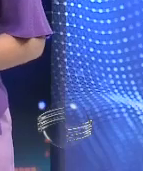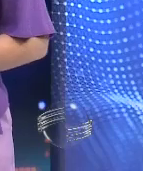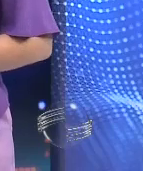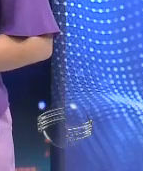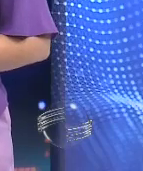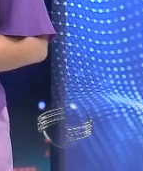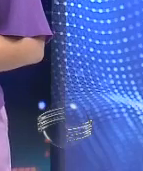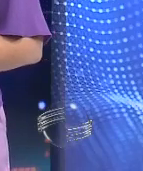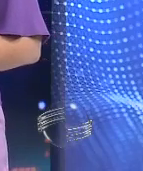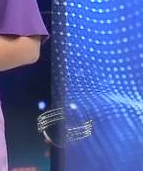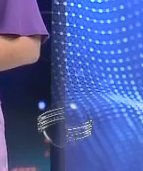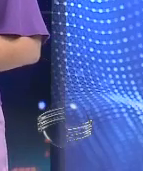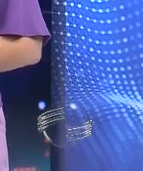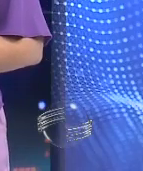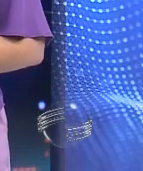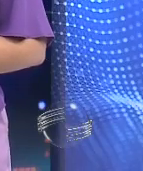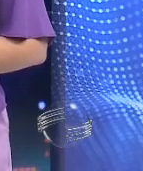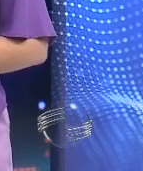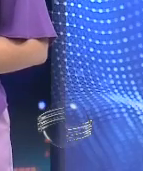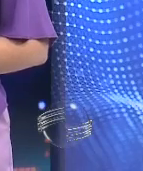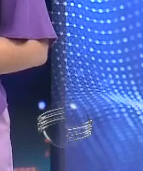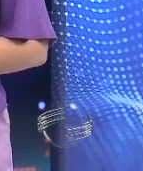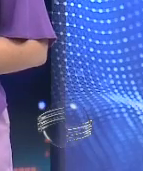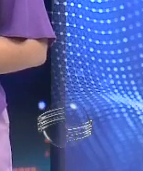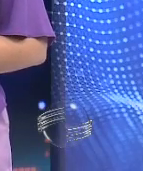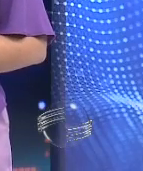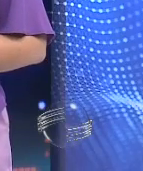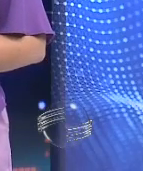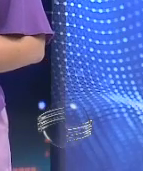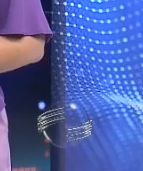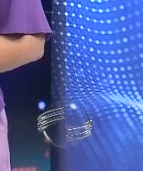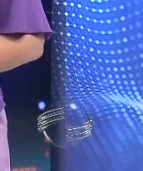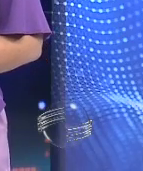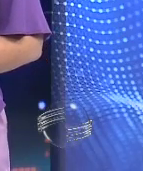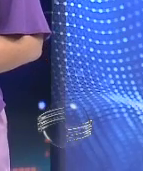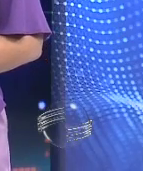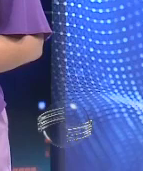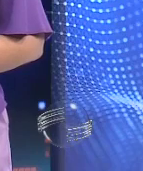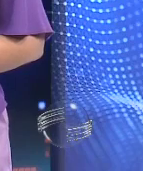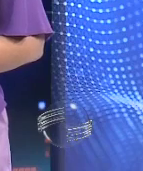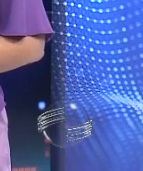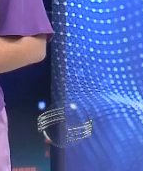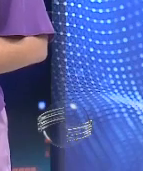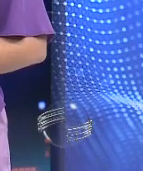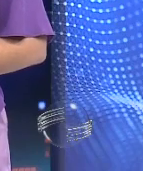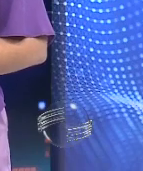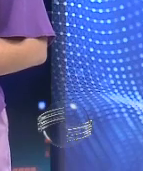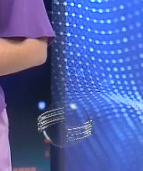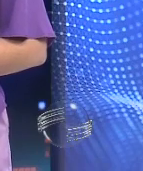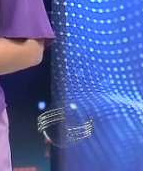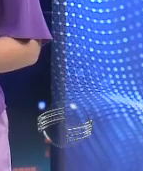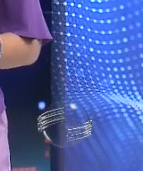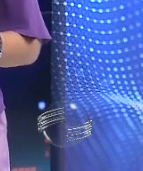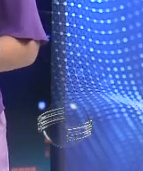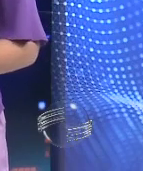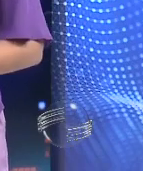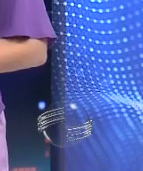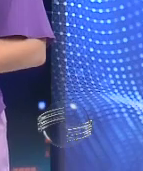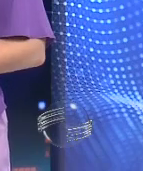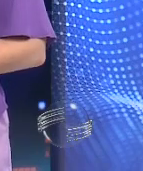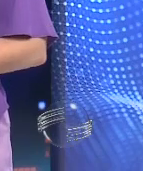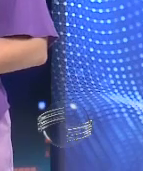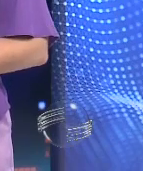há quatro dias da eleição o presidente do TRE Desembargador Erivan Lopes faz um chamamento aos eleitores para que